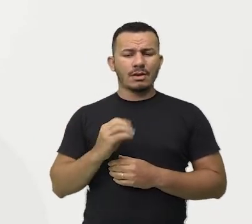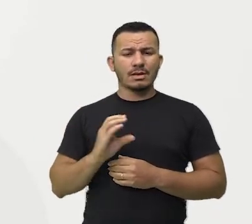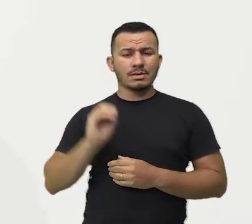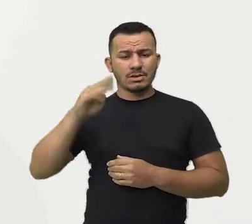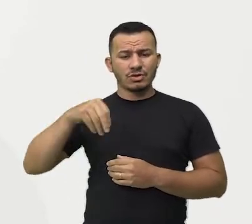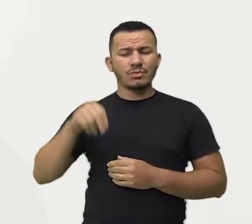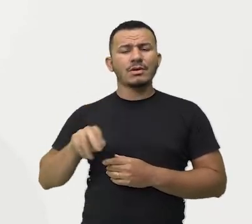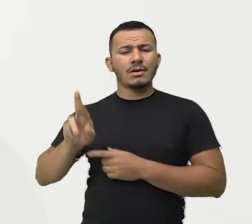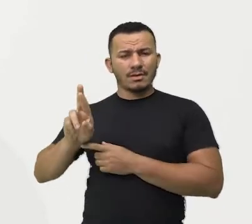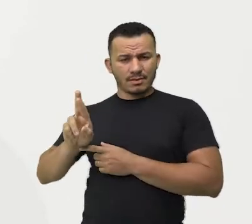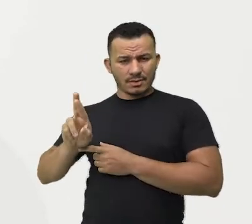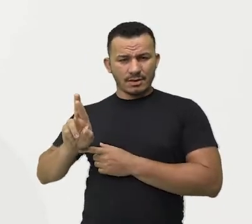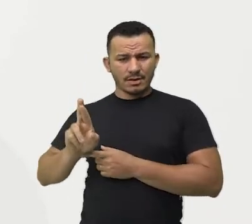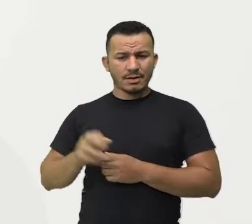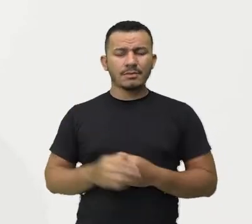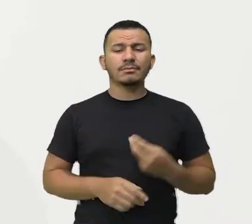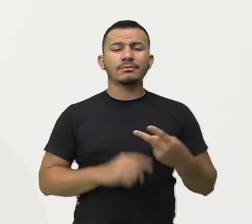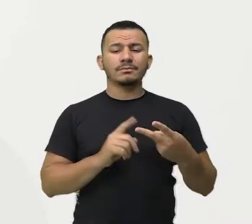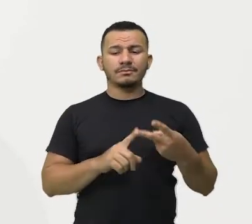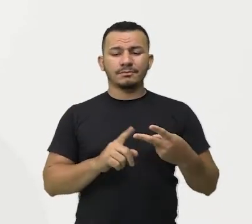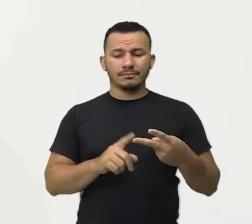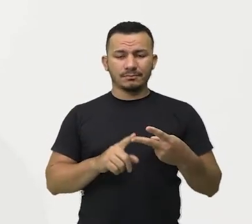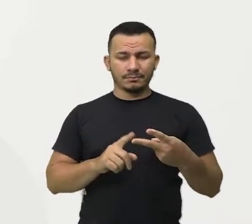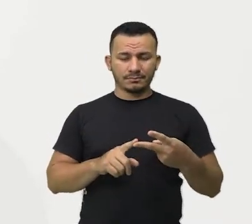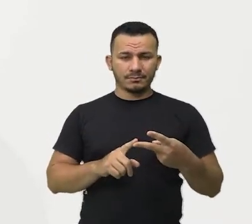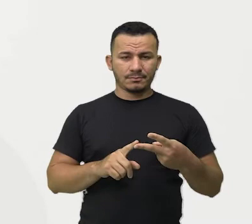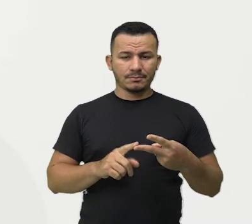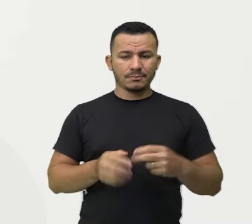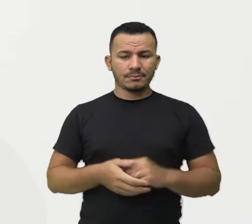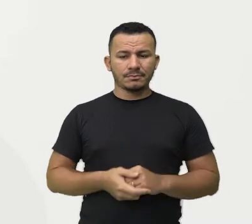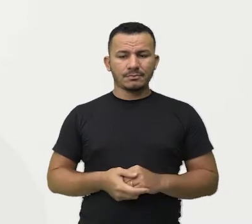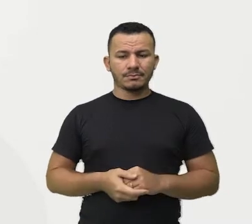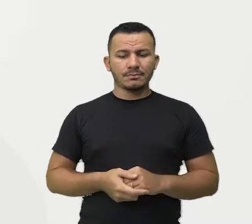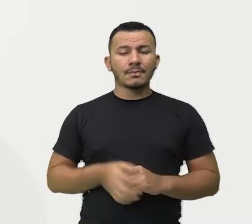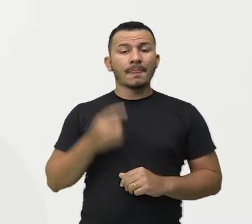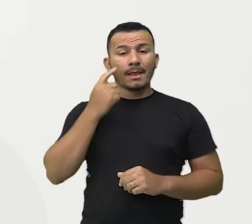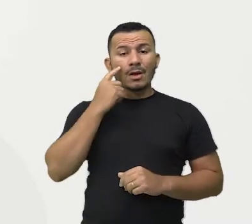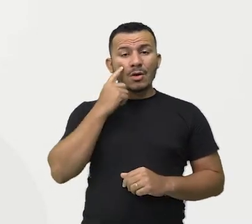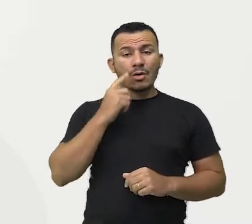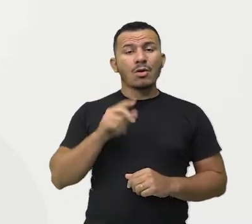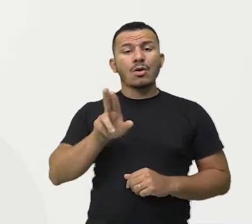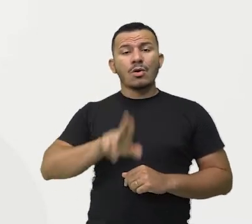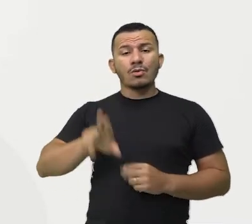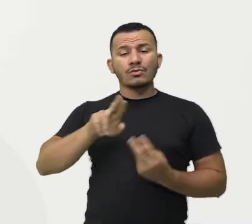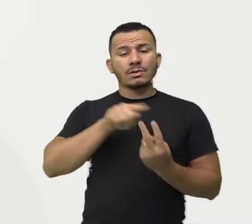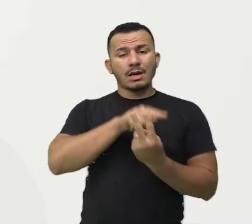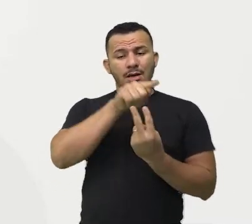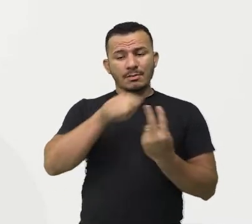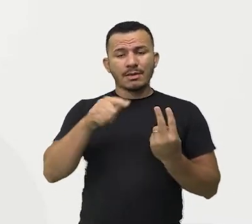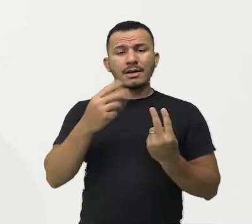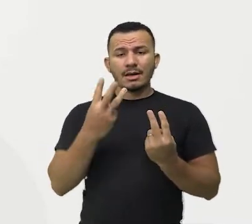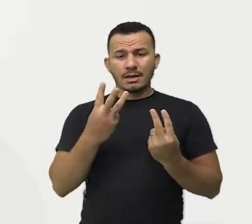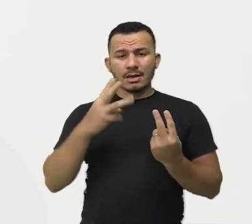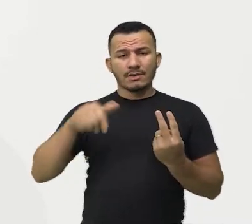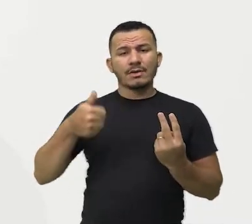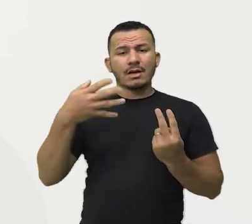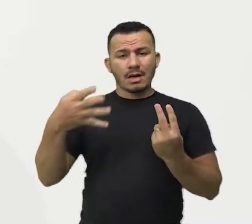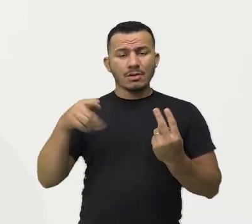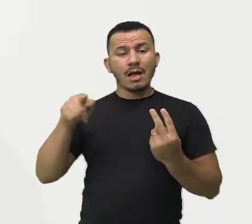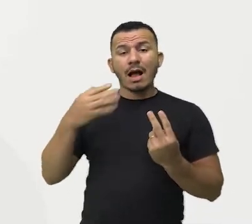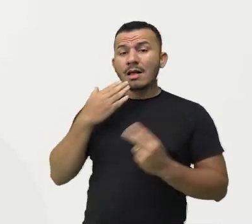raio, a questão já te deu o valor do raio. Falou, olha o que a questão está dizendo, use π igual